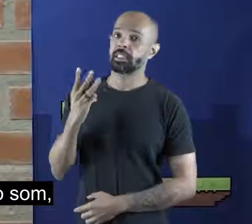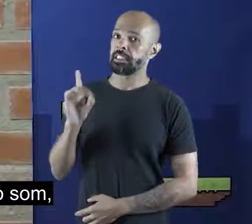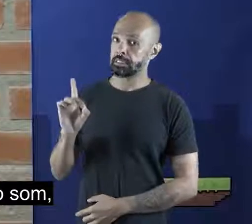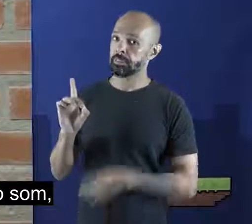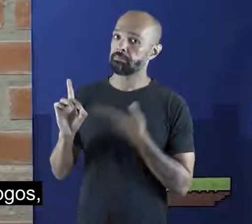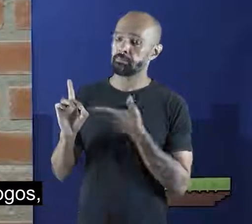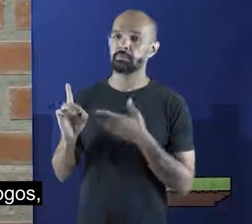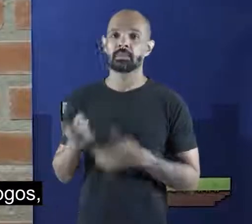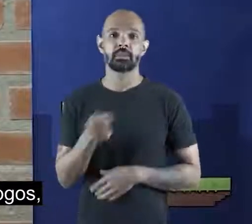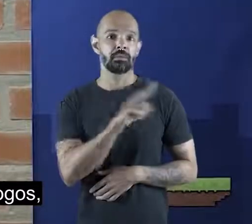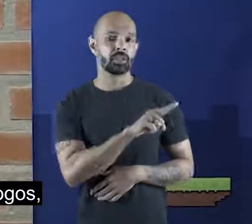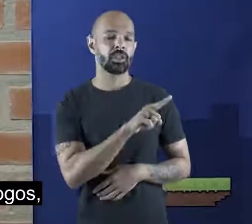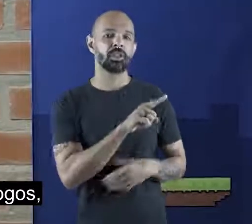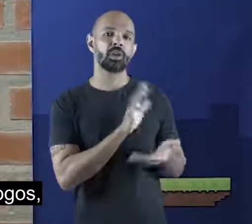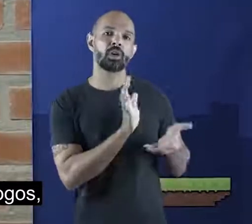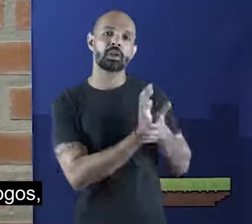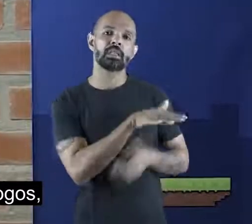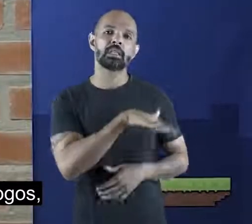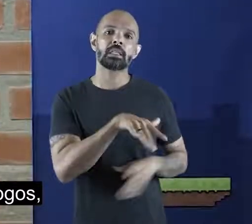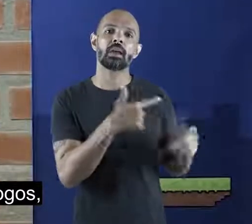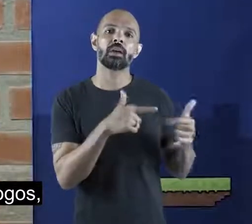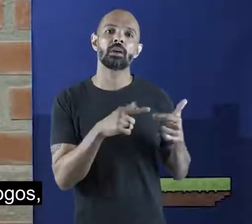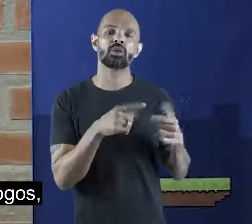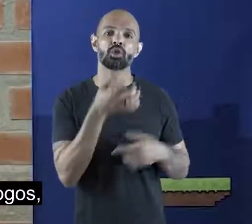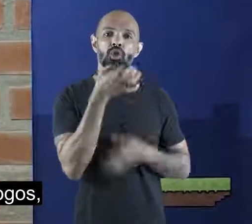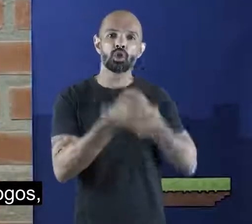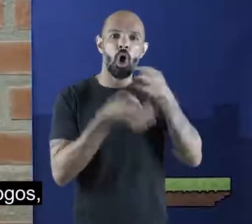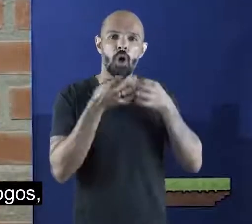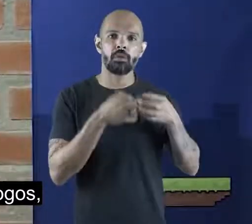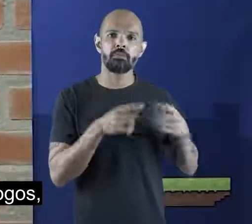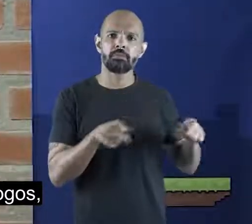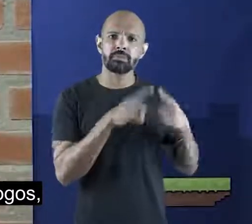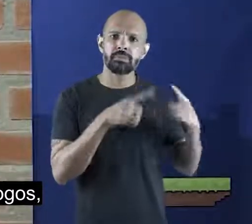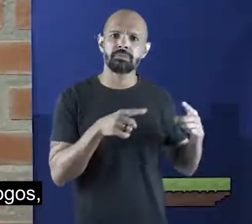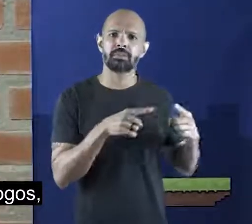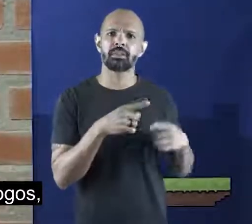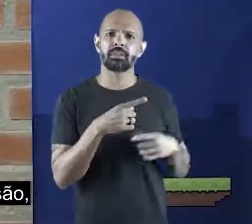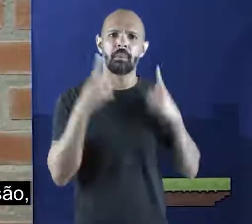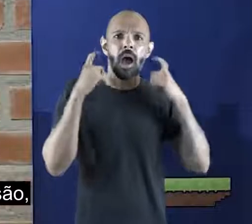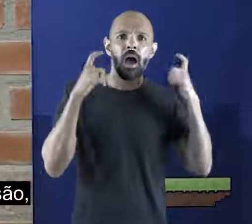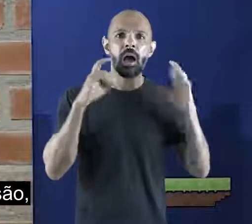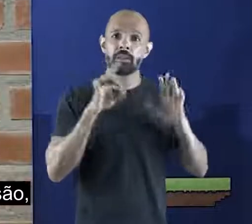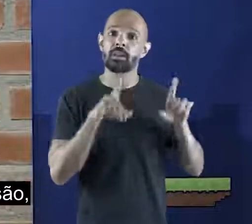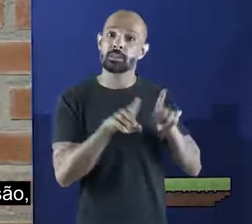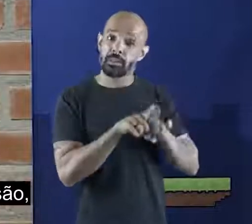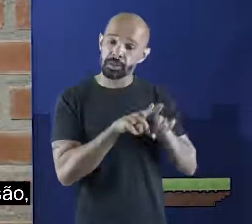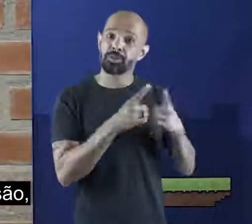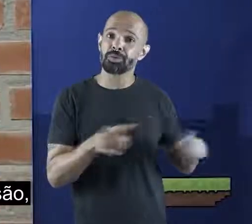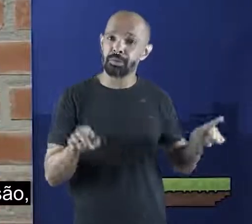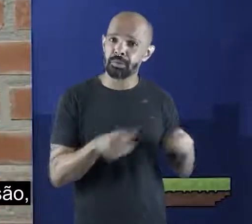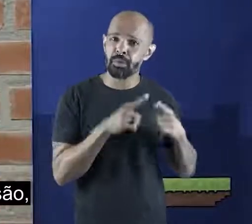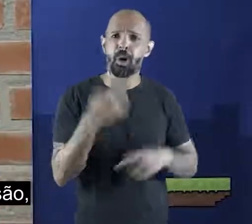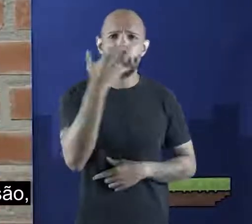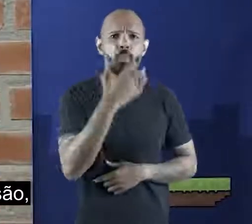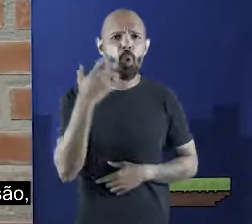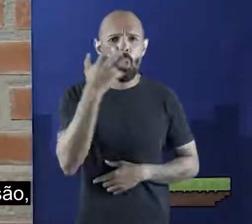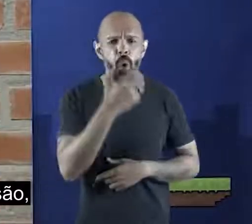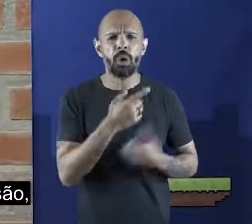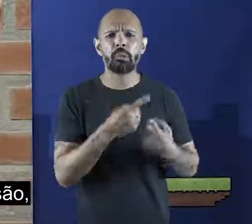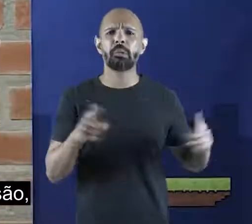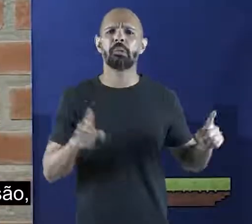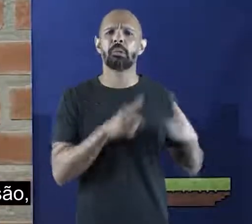né, e o pessoal que trabalha com o som, que não só faz o som de jogo, mas também faz trilhas sonoras, assim, músicas